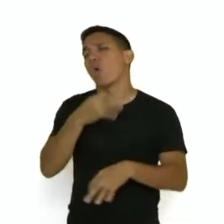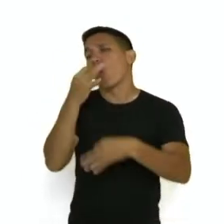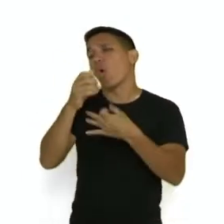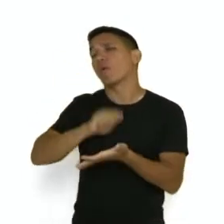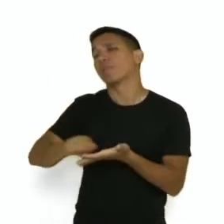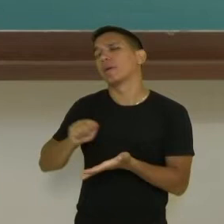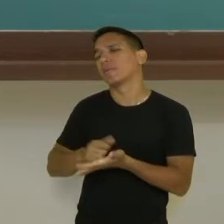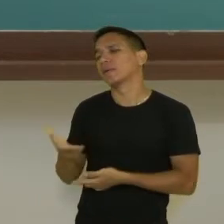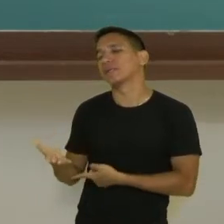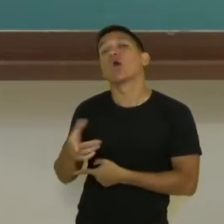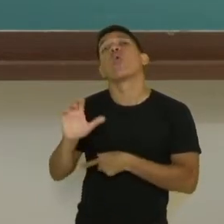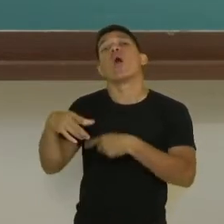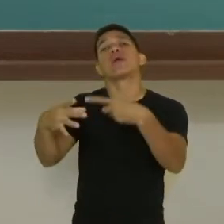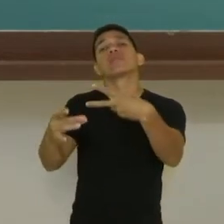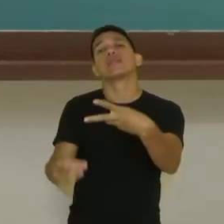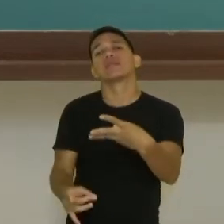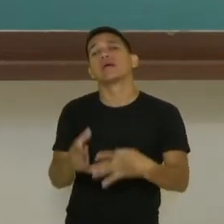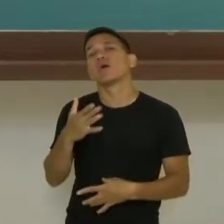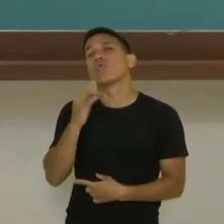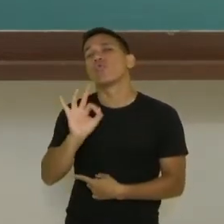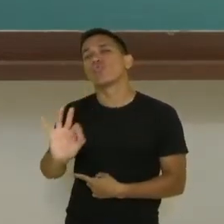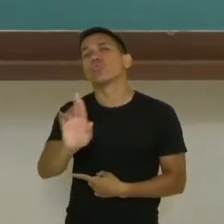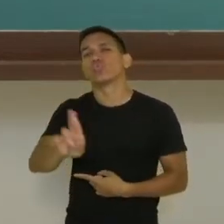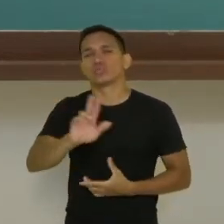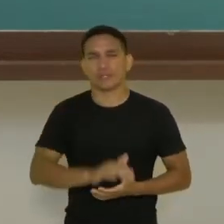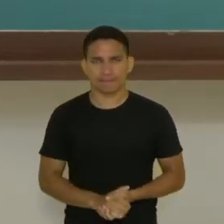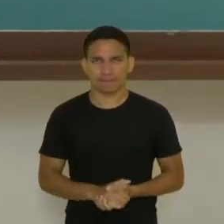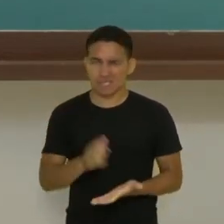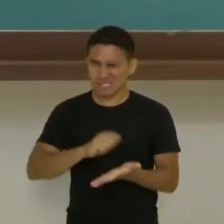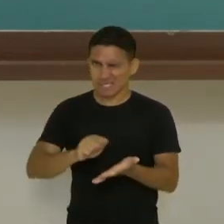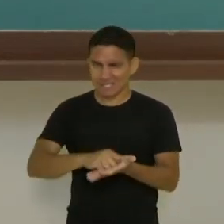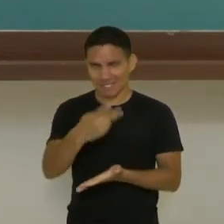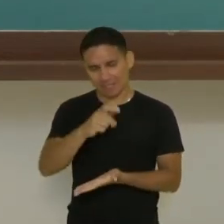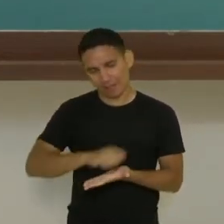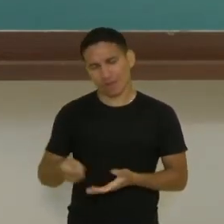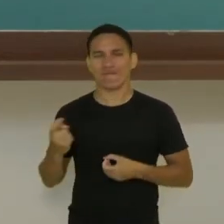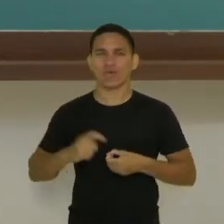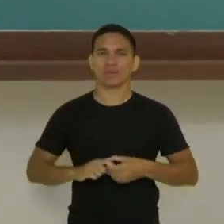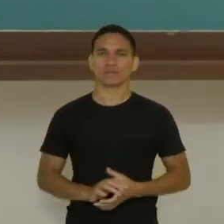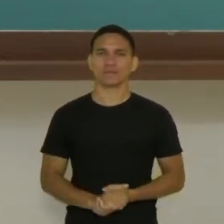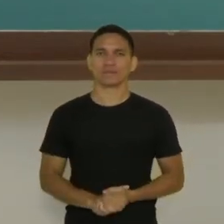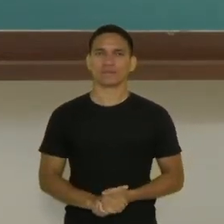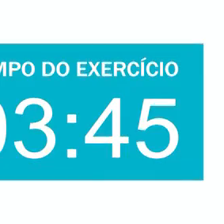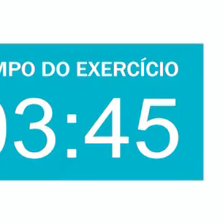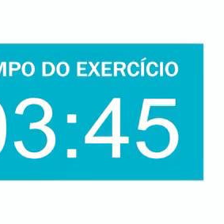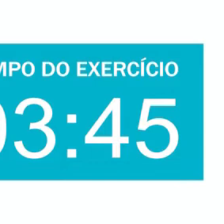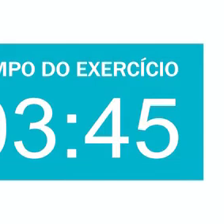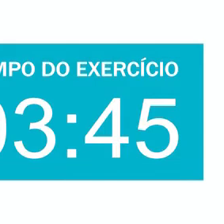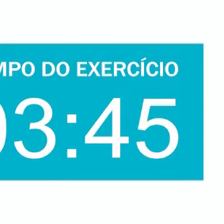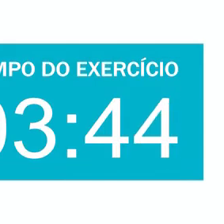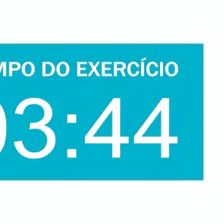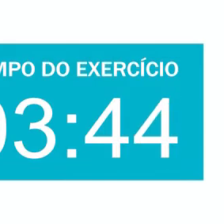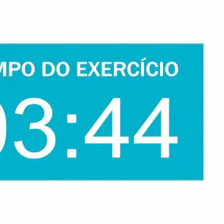autora? Qual argumento ela utiliza? Escreve lá no teu caderno e já já nós voltamos.